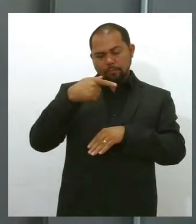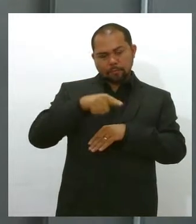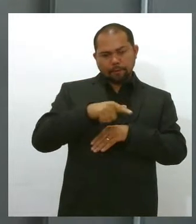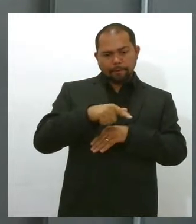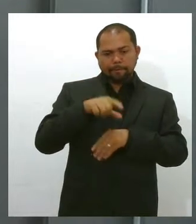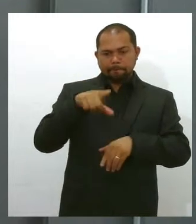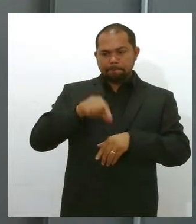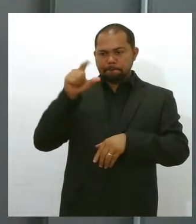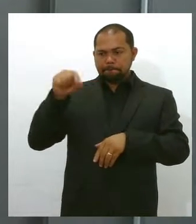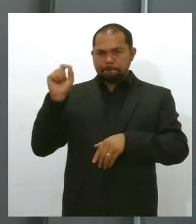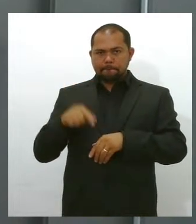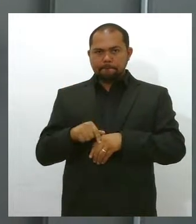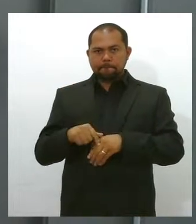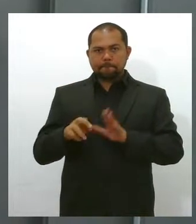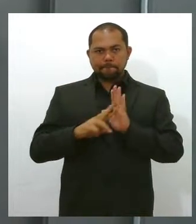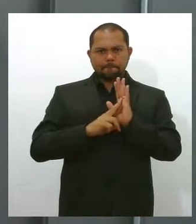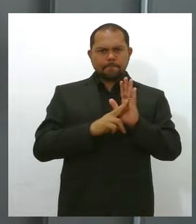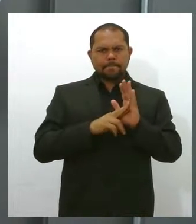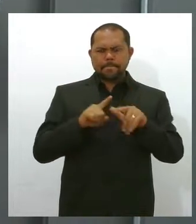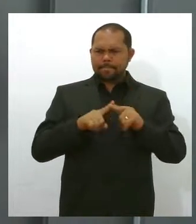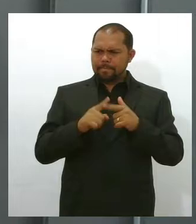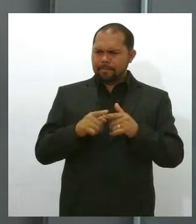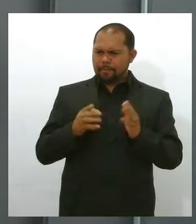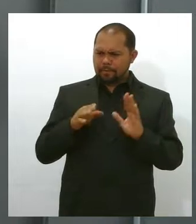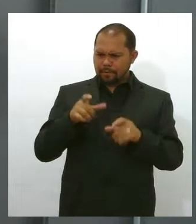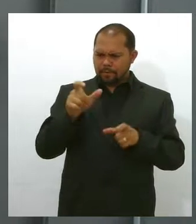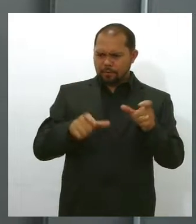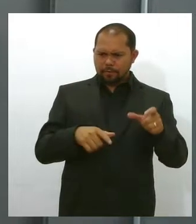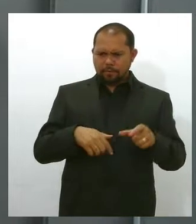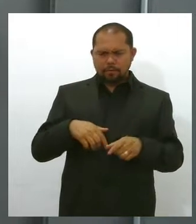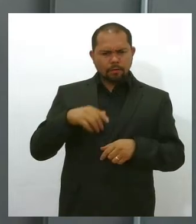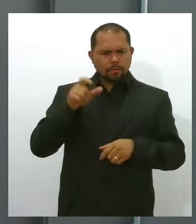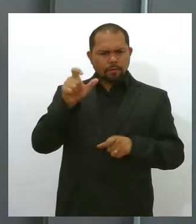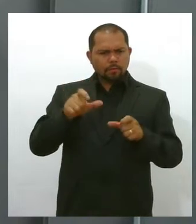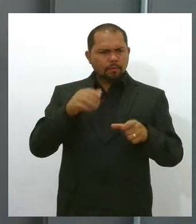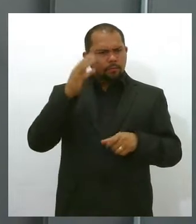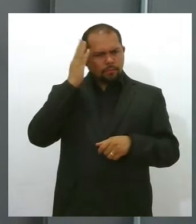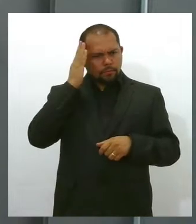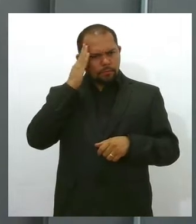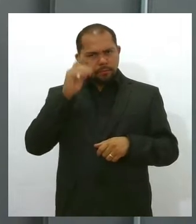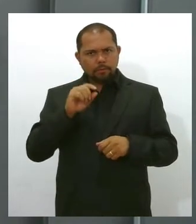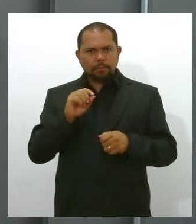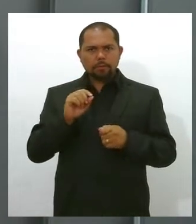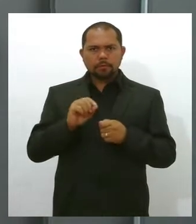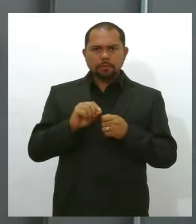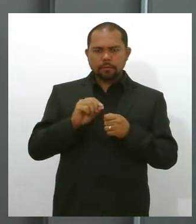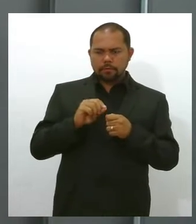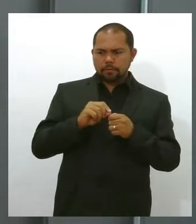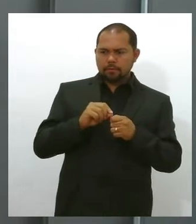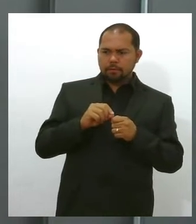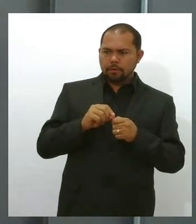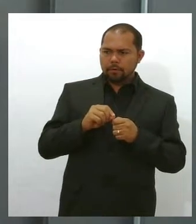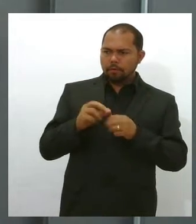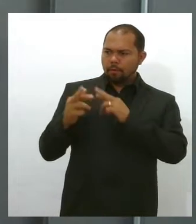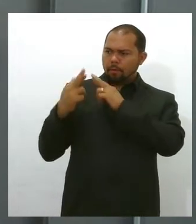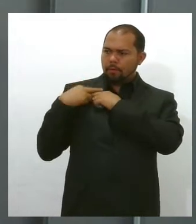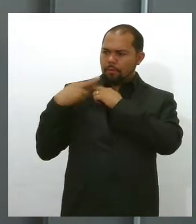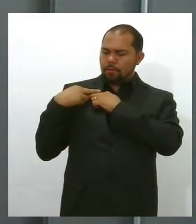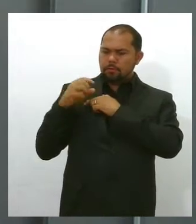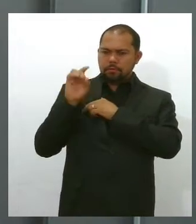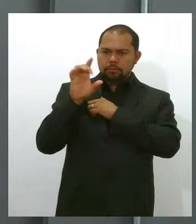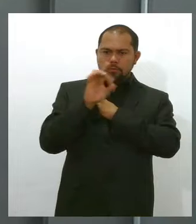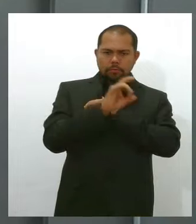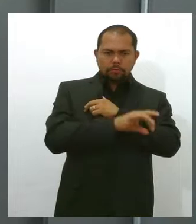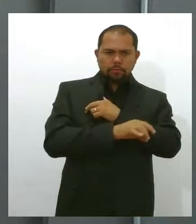Mas será que as pessoas sabem o que fazer o que faz cada um nos cargos políticos para os quais vão voltar